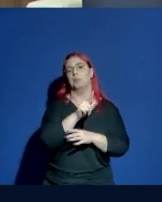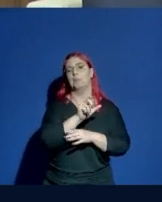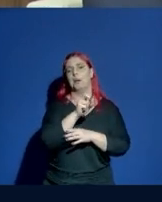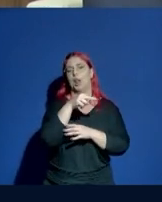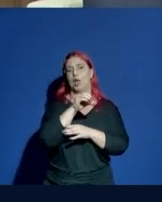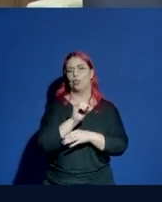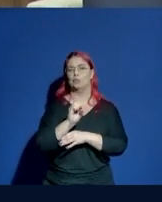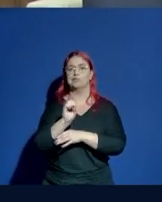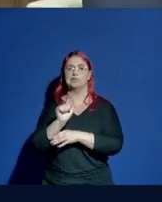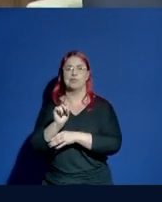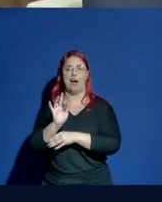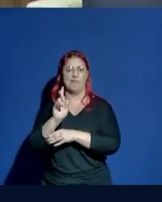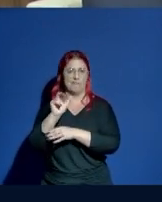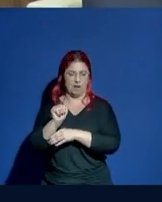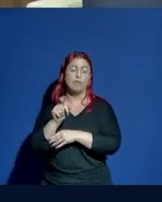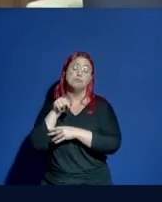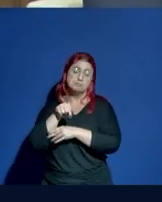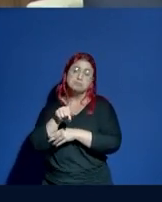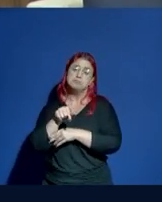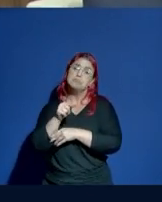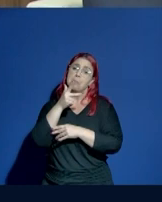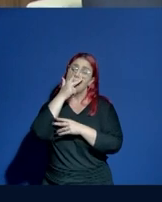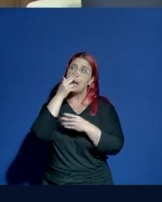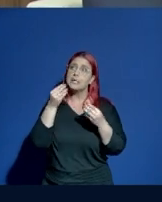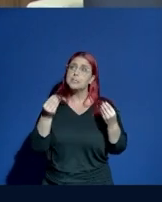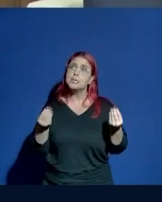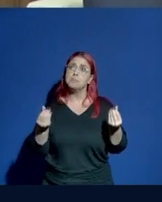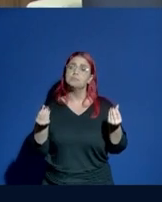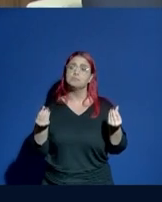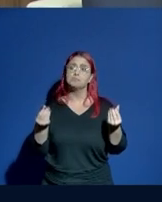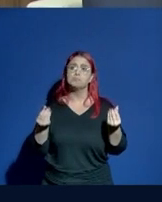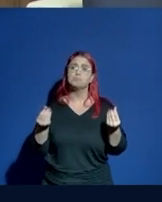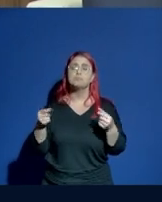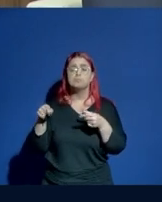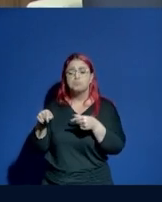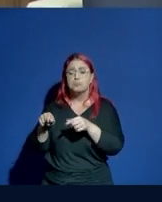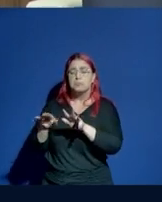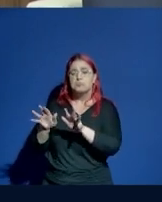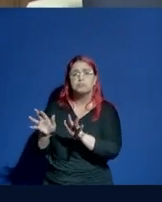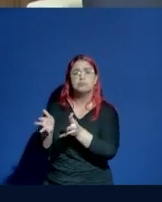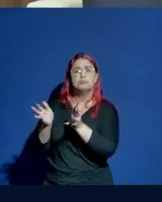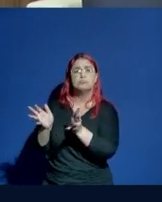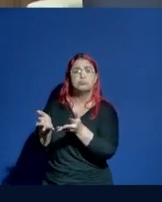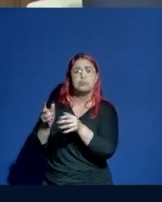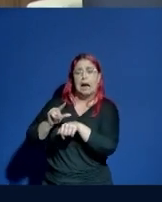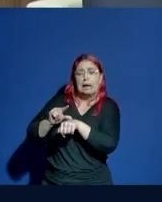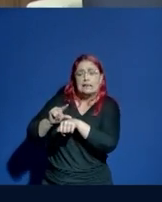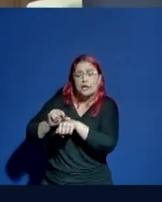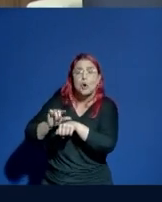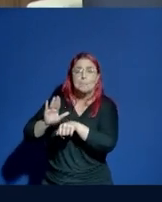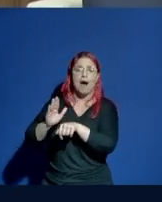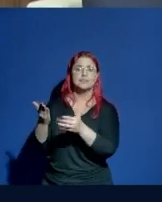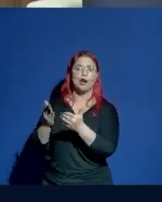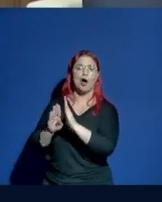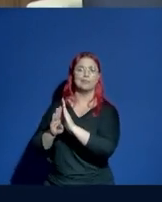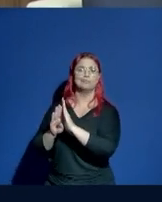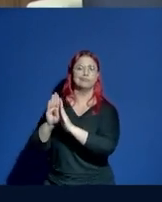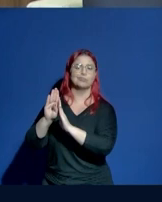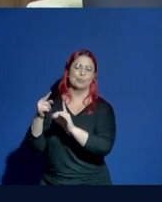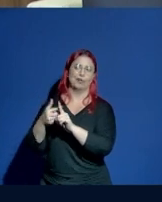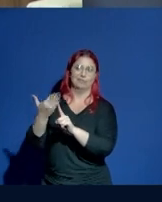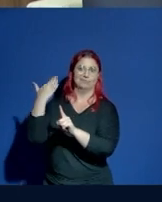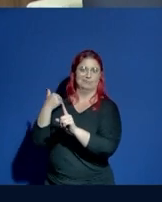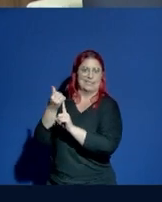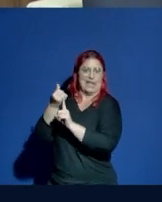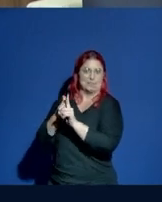substancial dessa vamos chamar de pequeno de lei que teve nos primeiros seis meses do